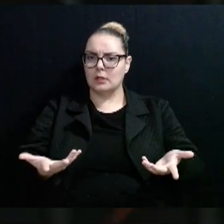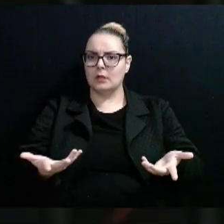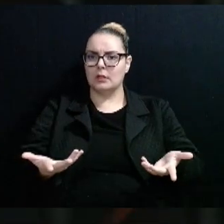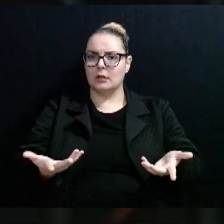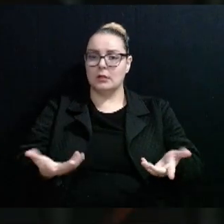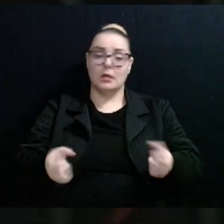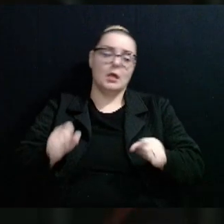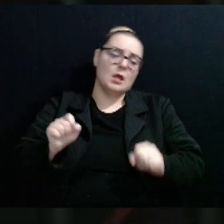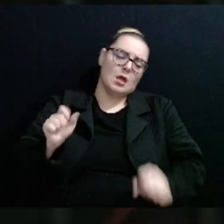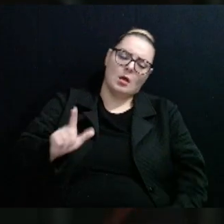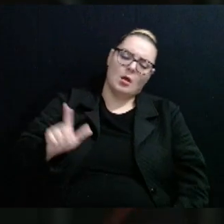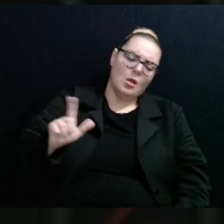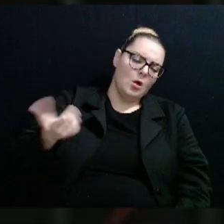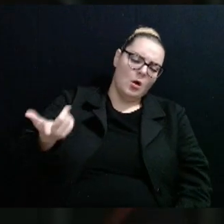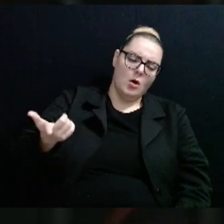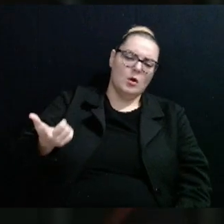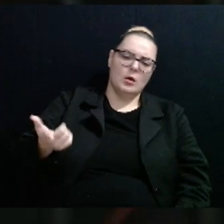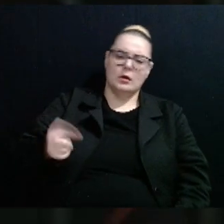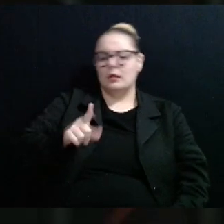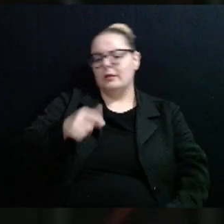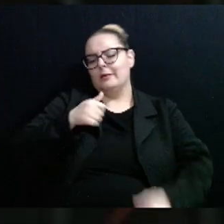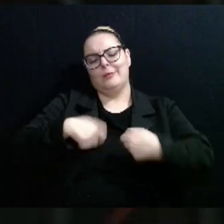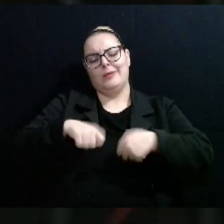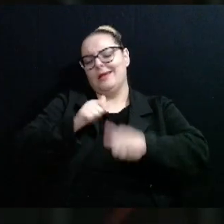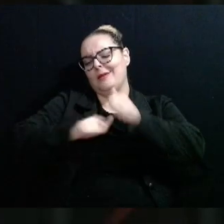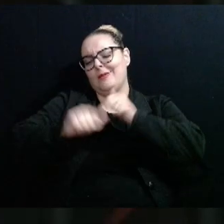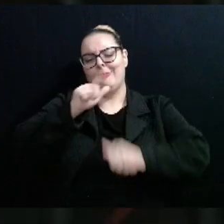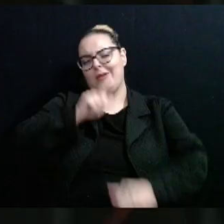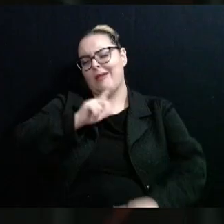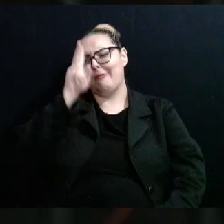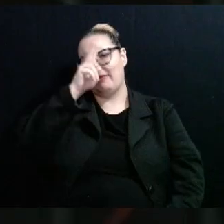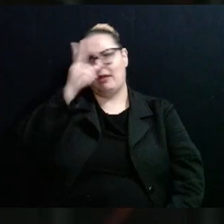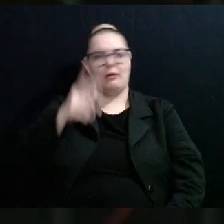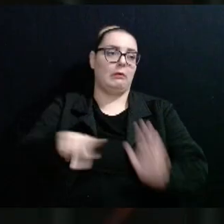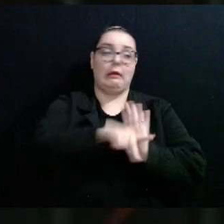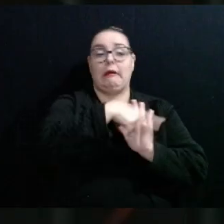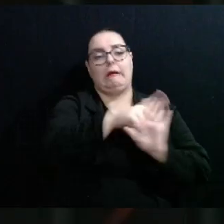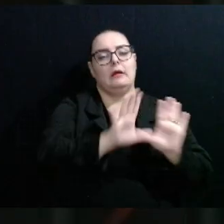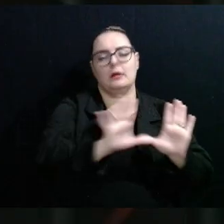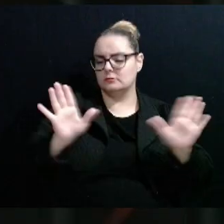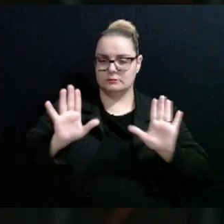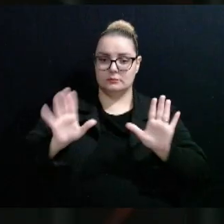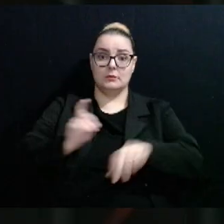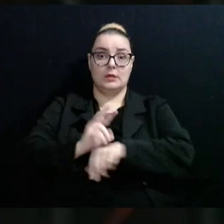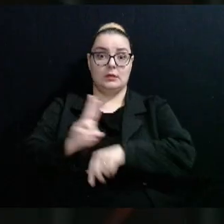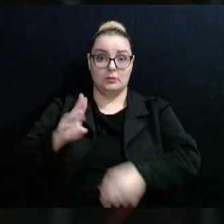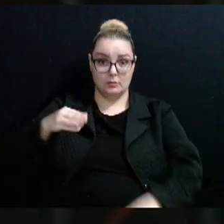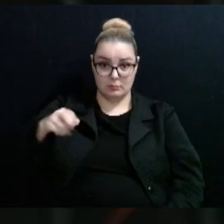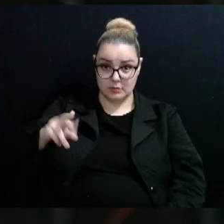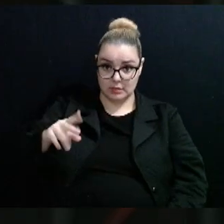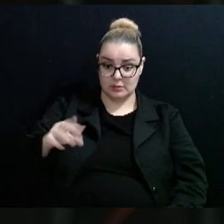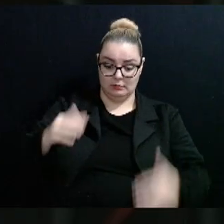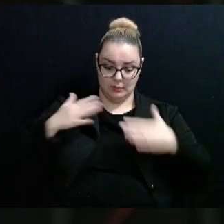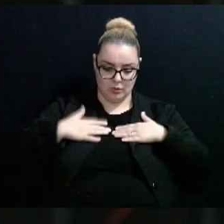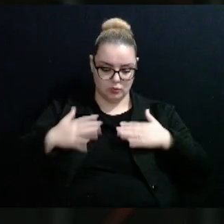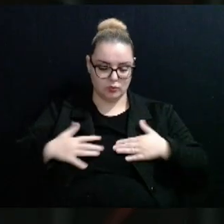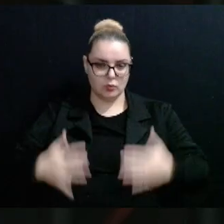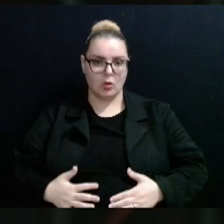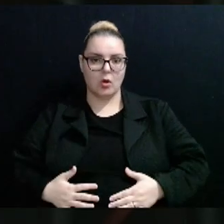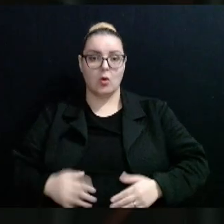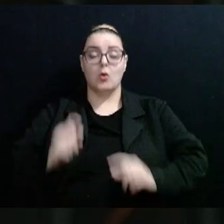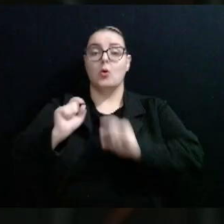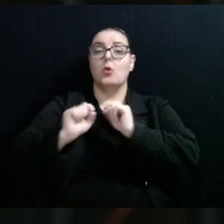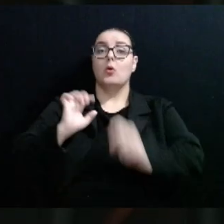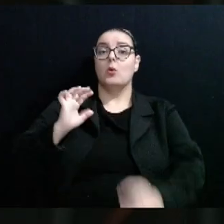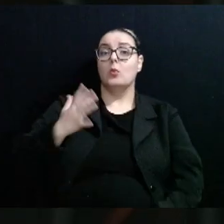precisa beber para pertencer. Agora, para a doutora Mariana, do ponto de vista físico, vamos lá. O que acontece no organismo quando